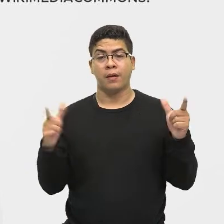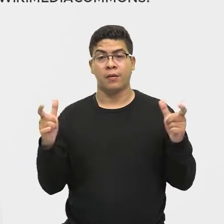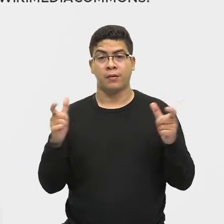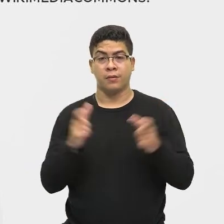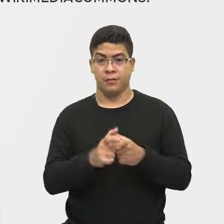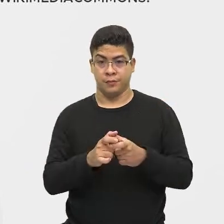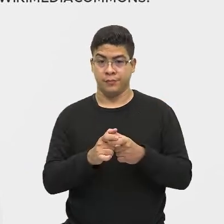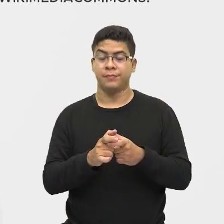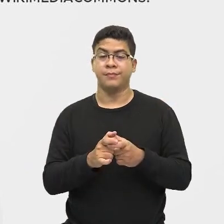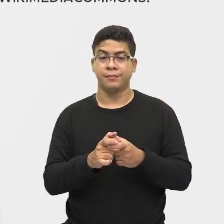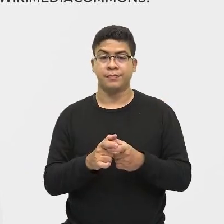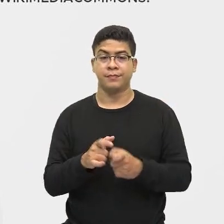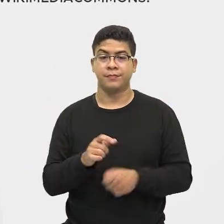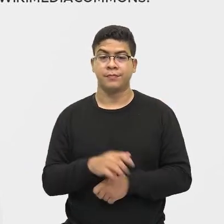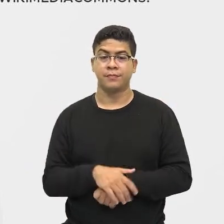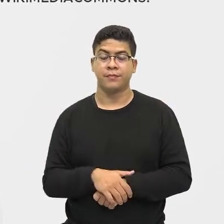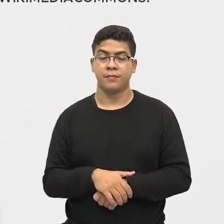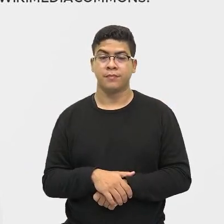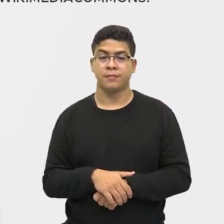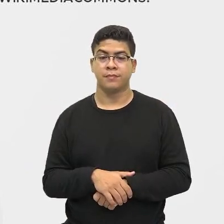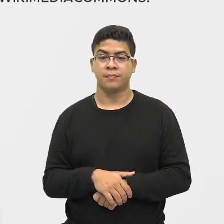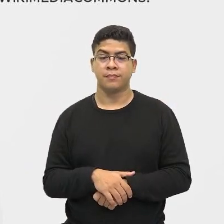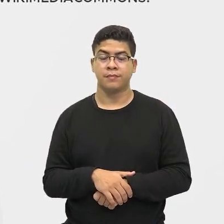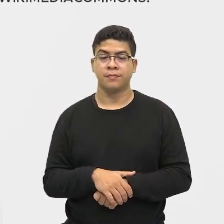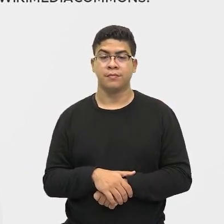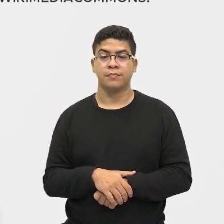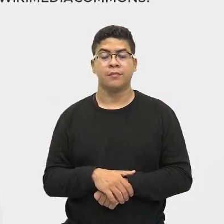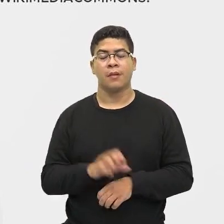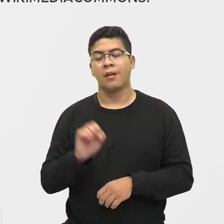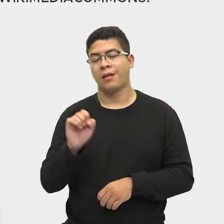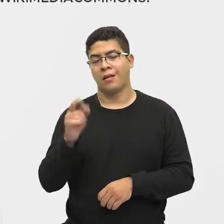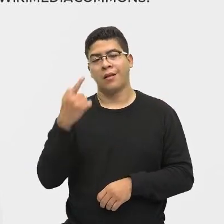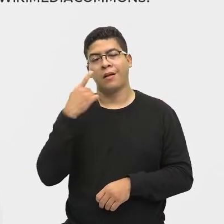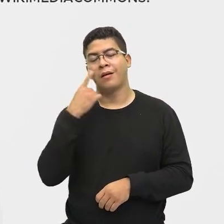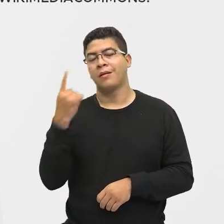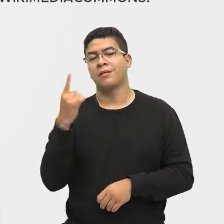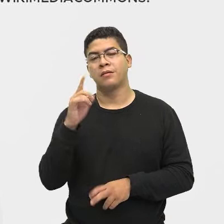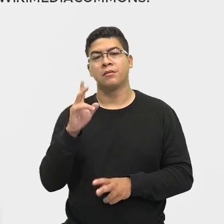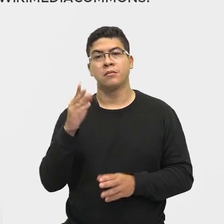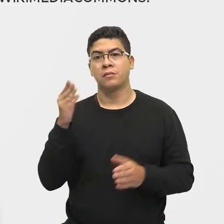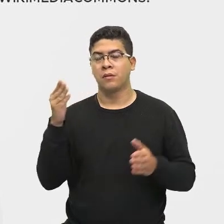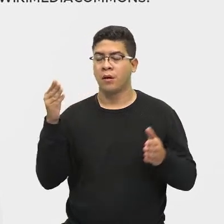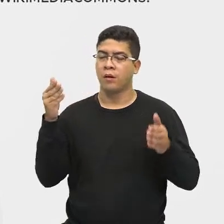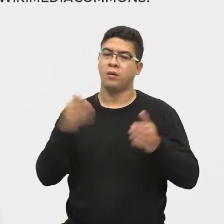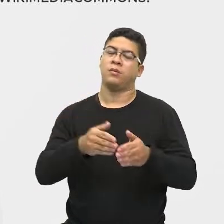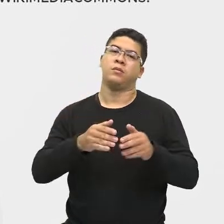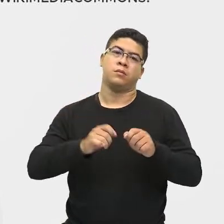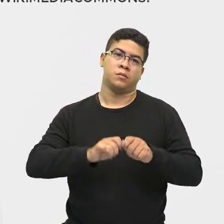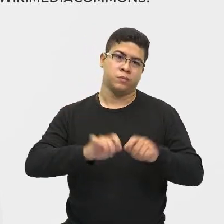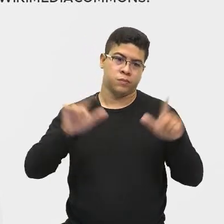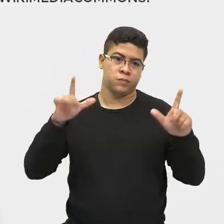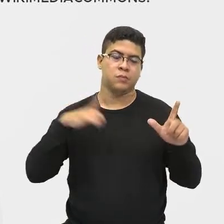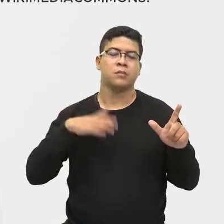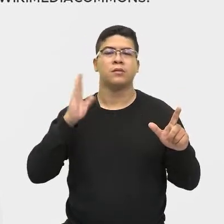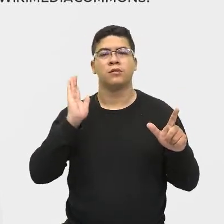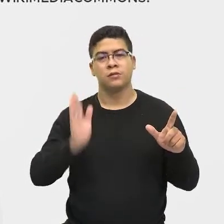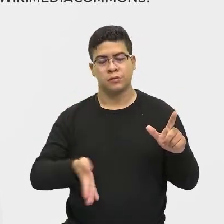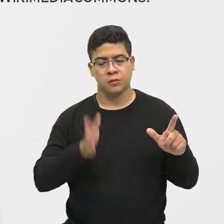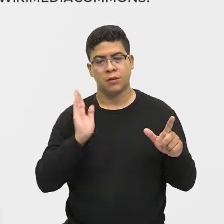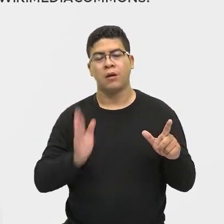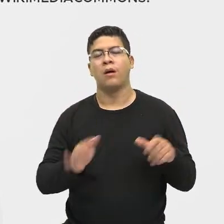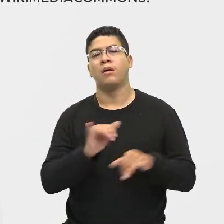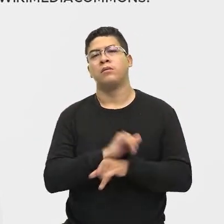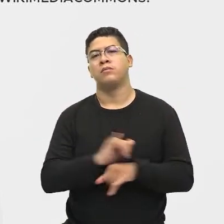das pequenas coisas. Porque, claro, que ele enfatiza, né, como a gente já falou aqui várias